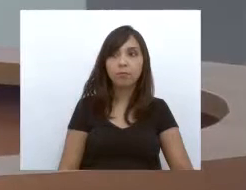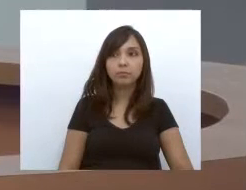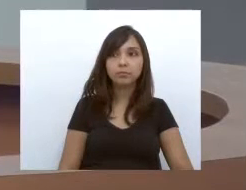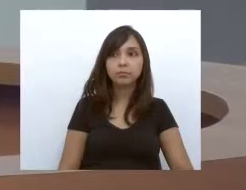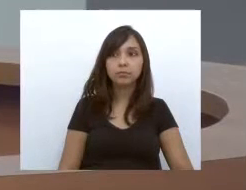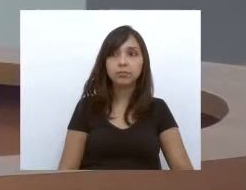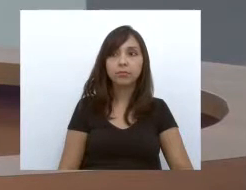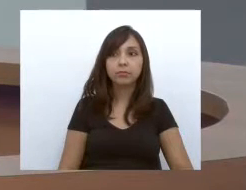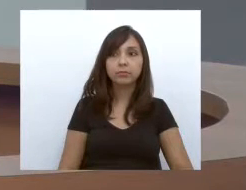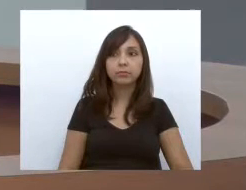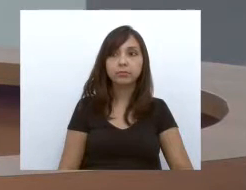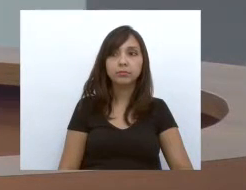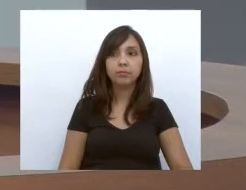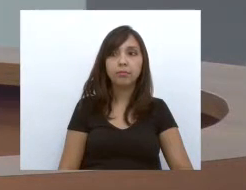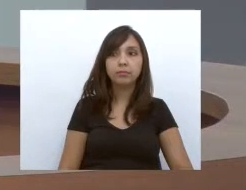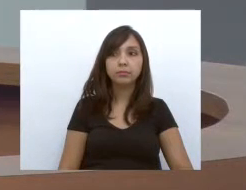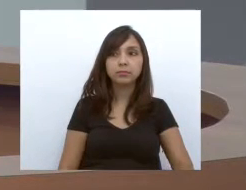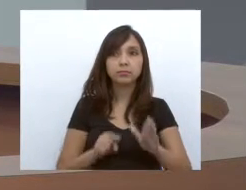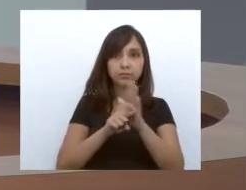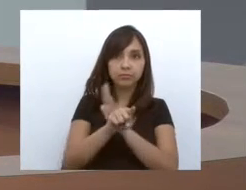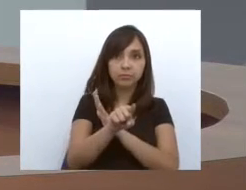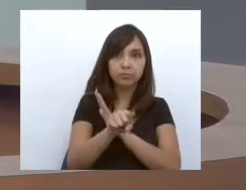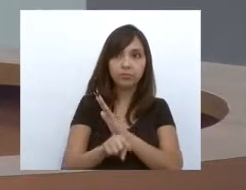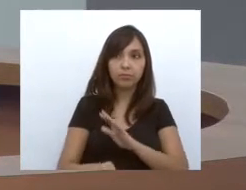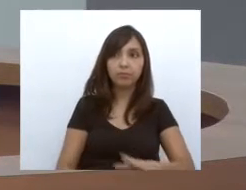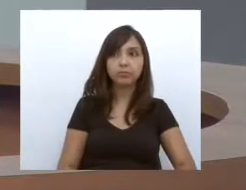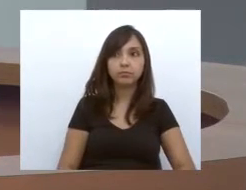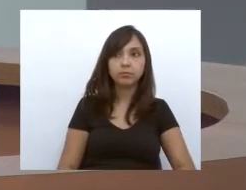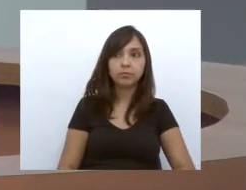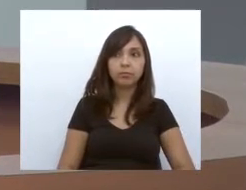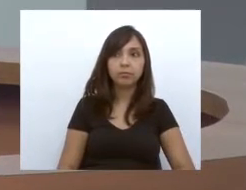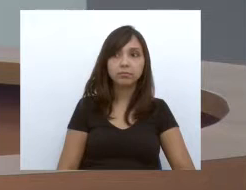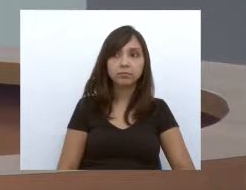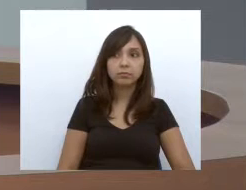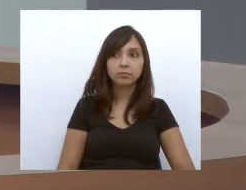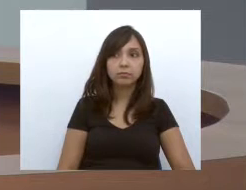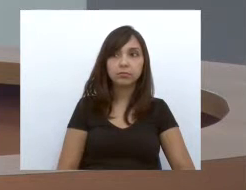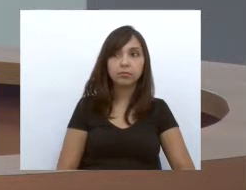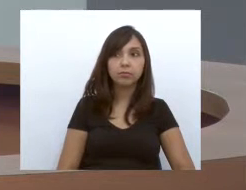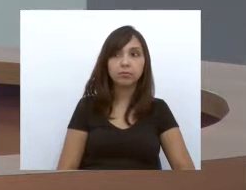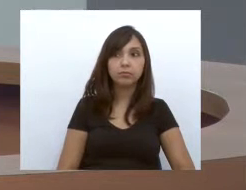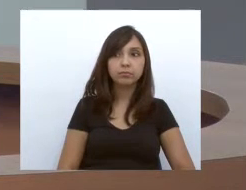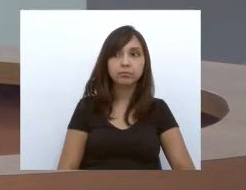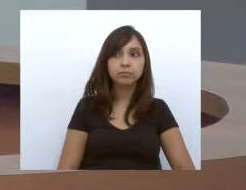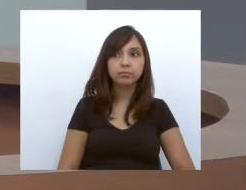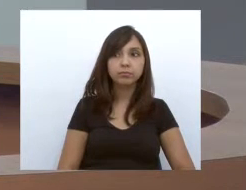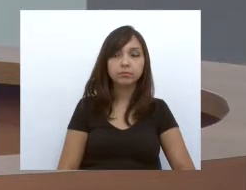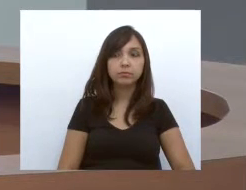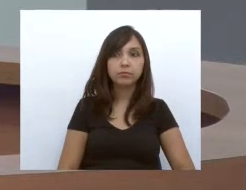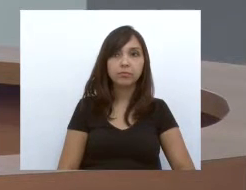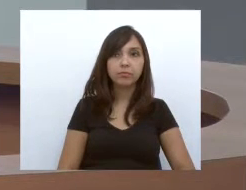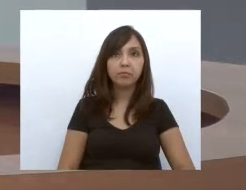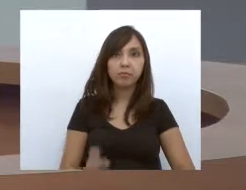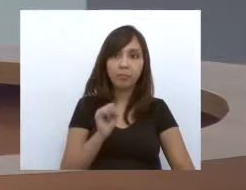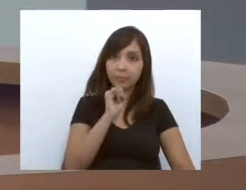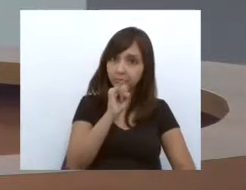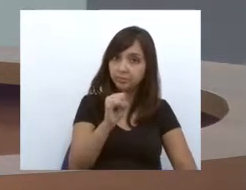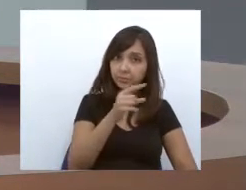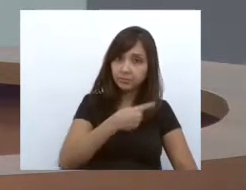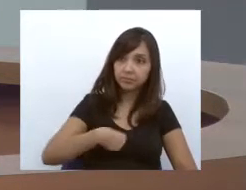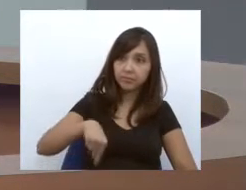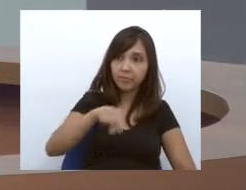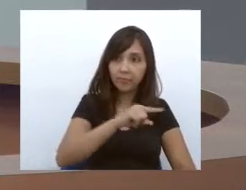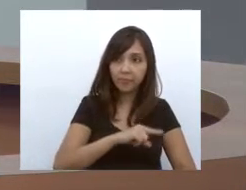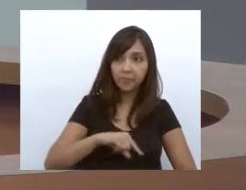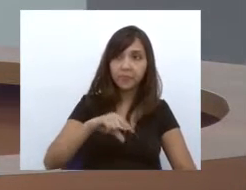Eu gostaria de perguntar a seguinte questão ao presidente da casa. Se nós,